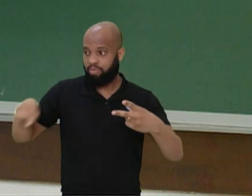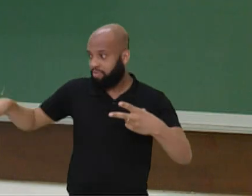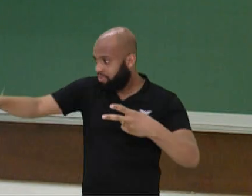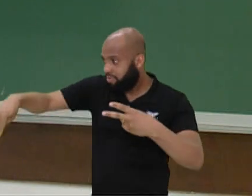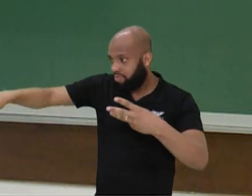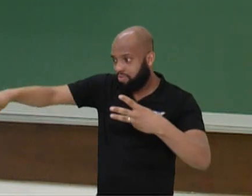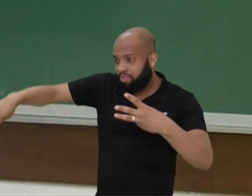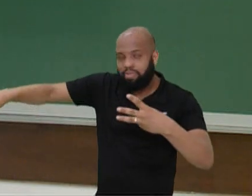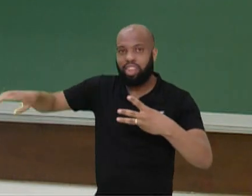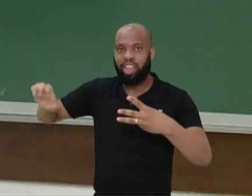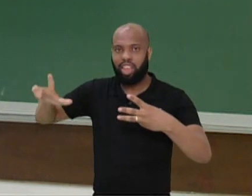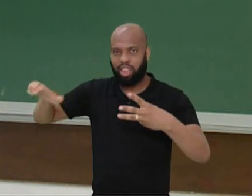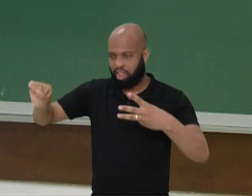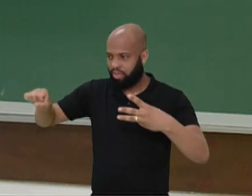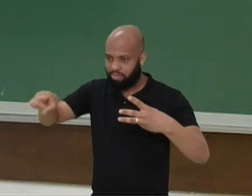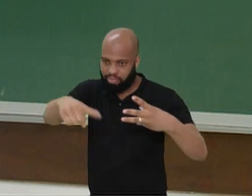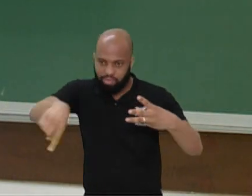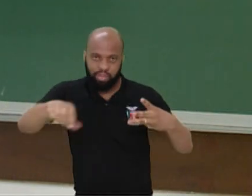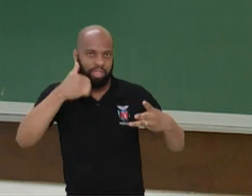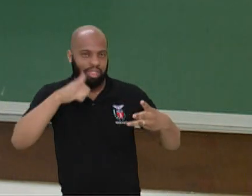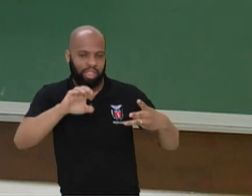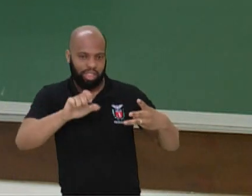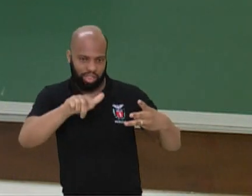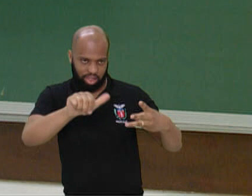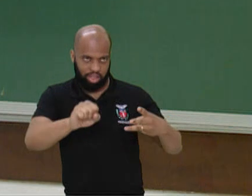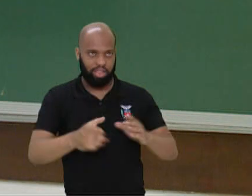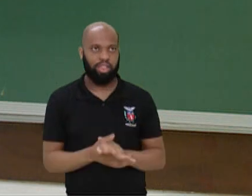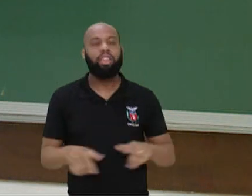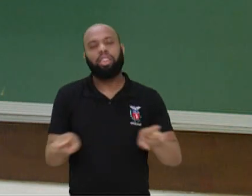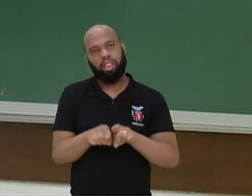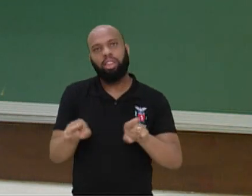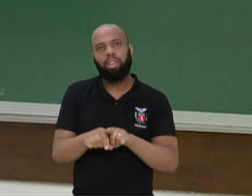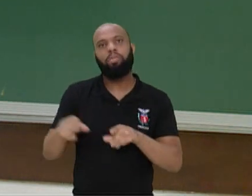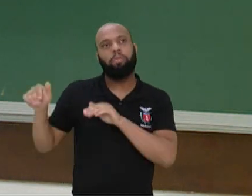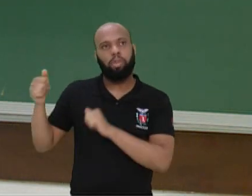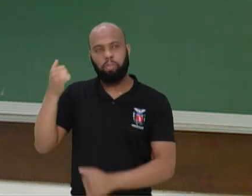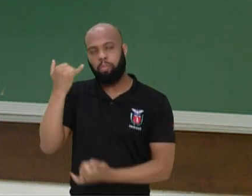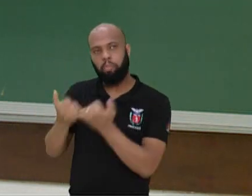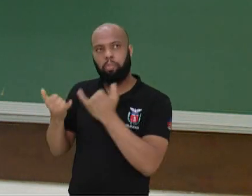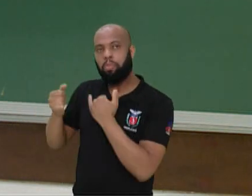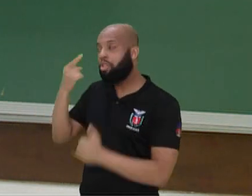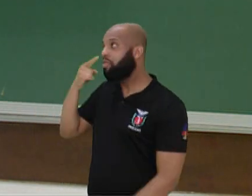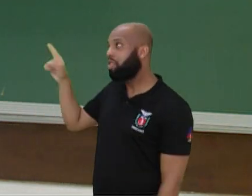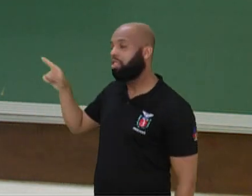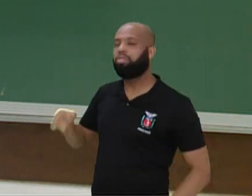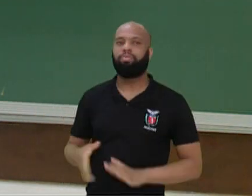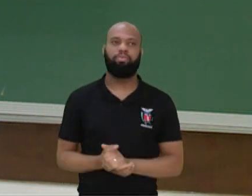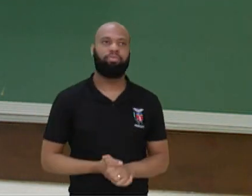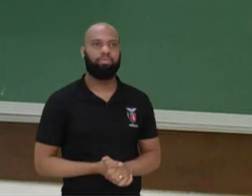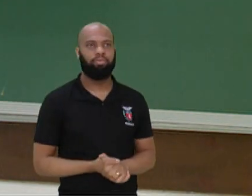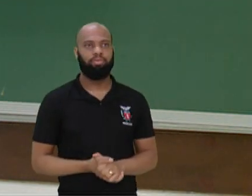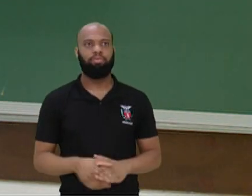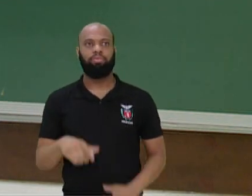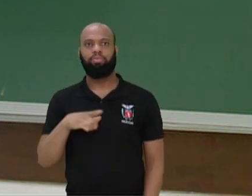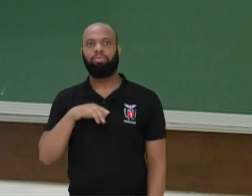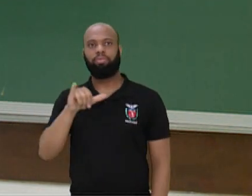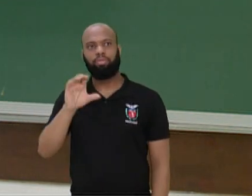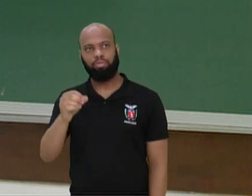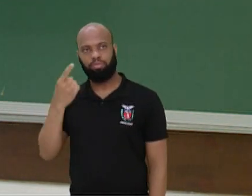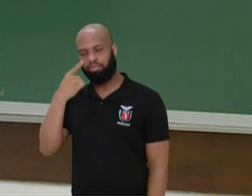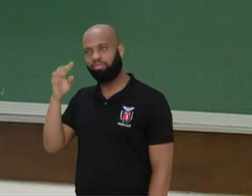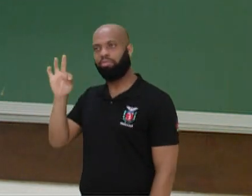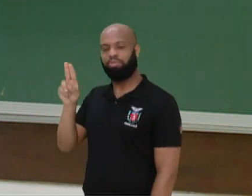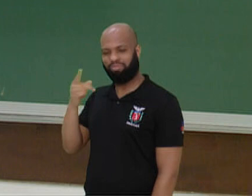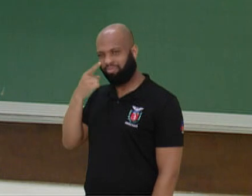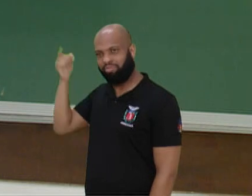elas. No espanhol é muito parecido. Yo, tu, él, ella ou usted. Nosotros, vosotros,